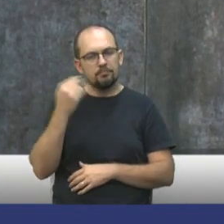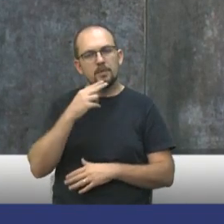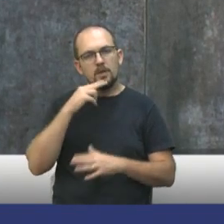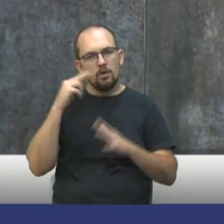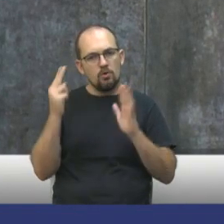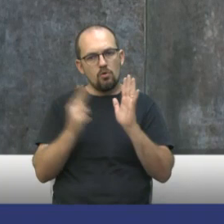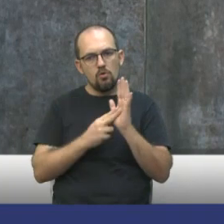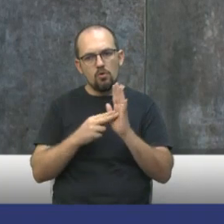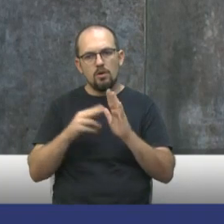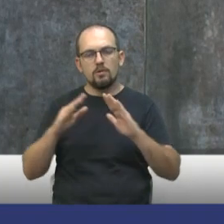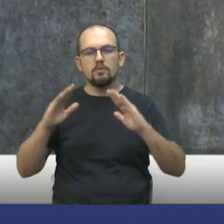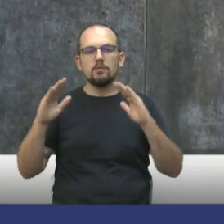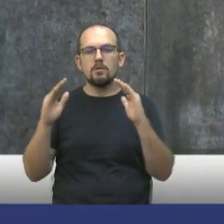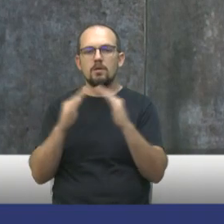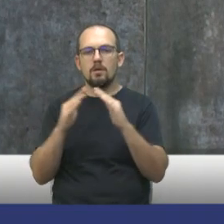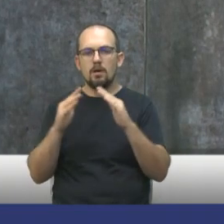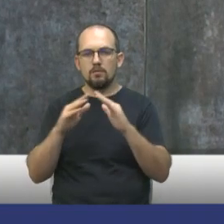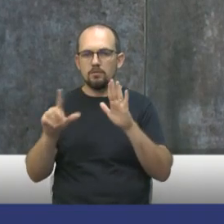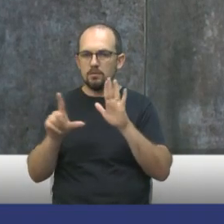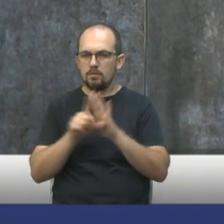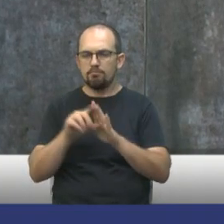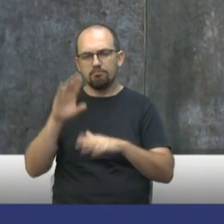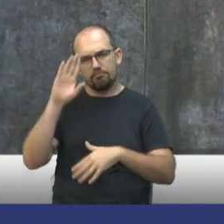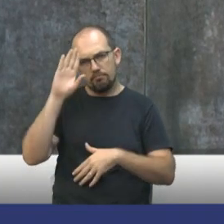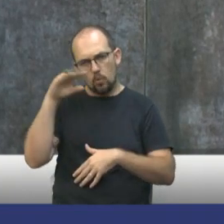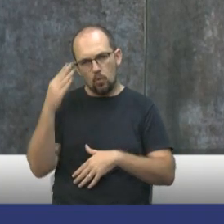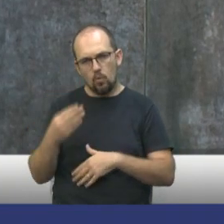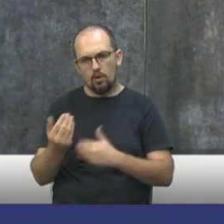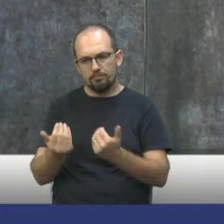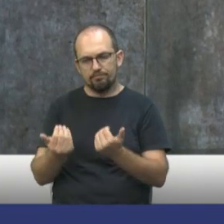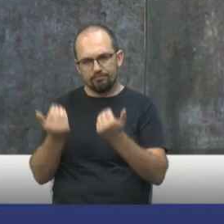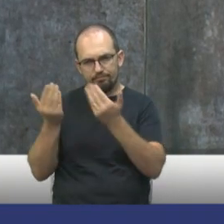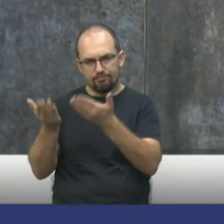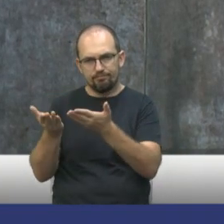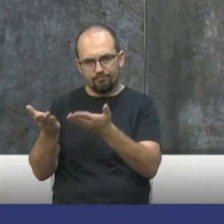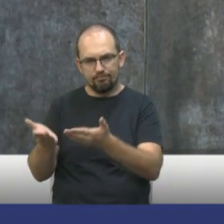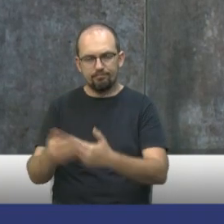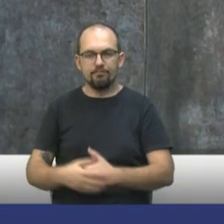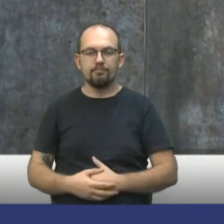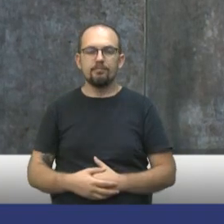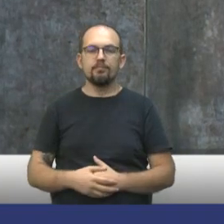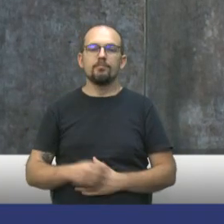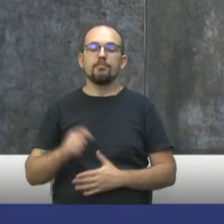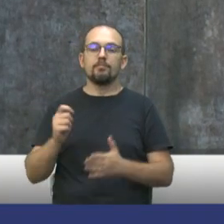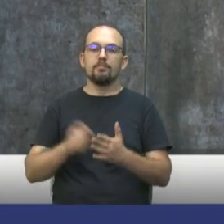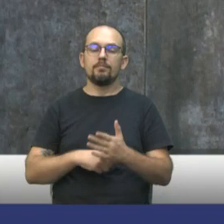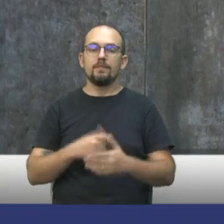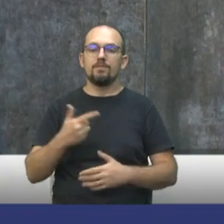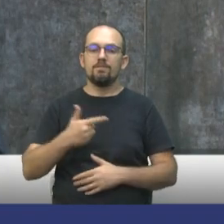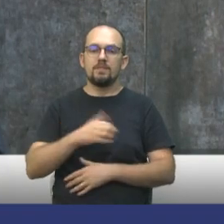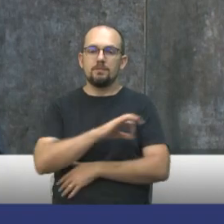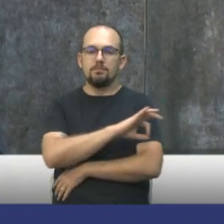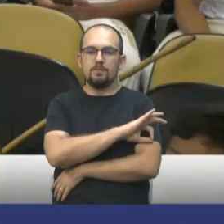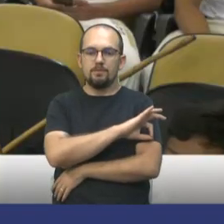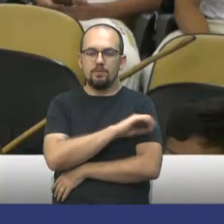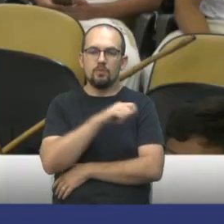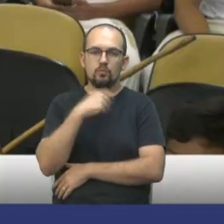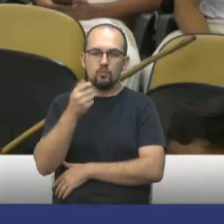esta Casa de Leis tem a honra de homenageá-lo. Cordiais saudações, vice-prefeito